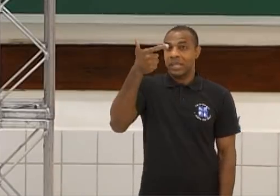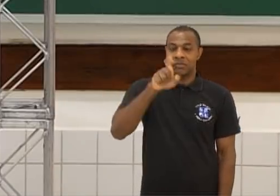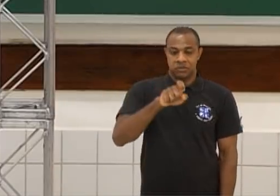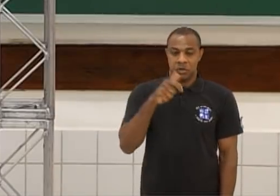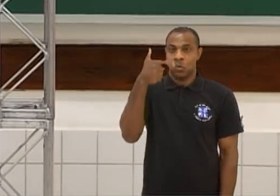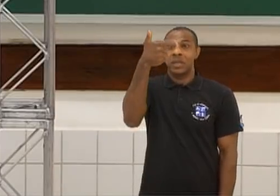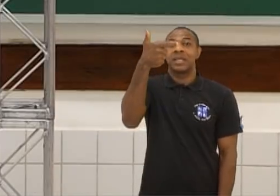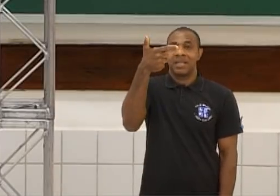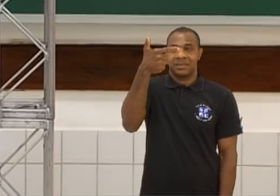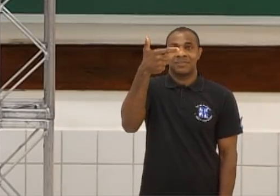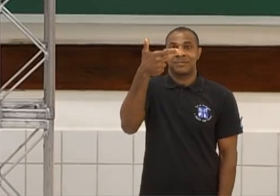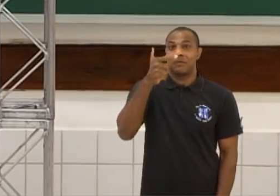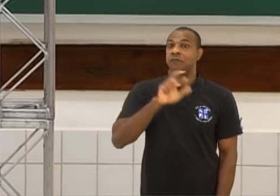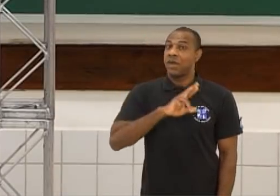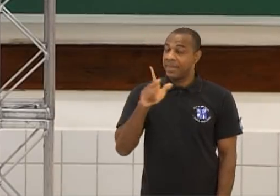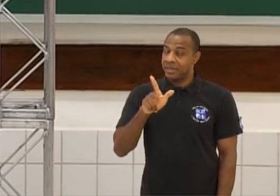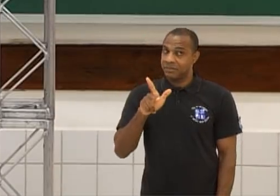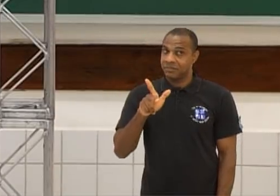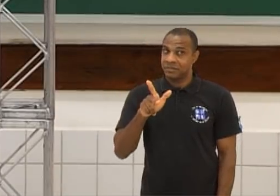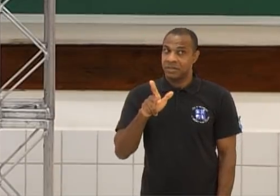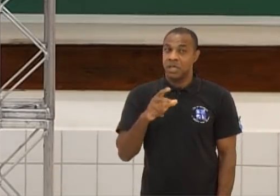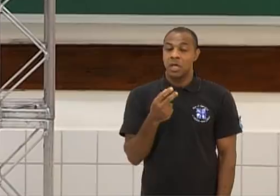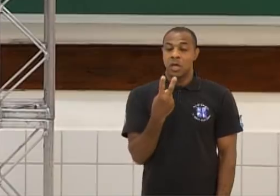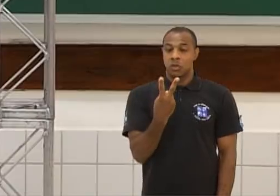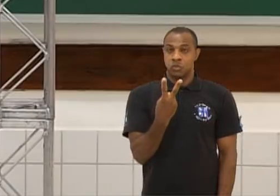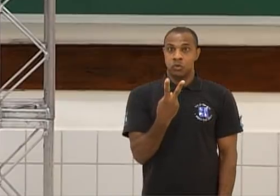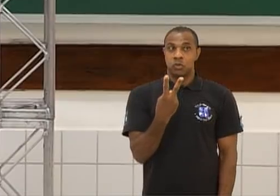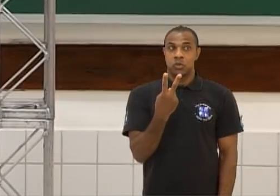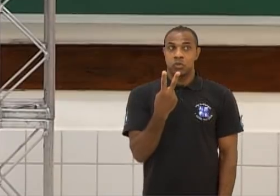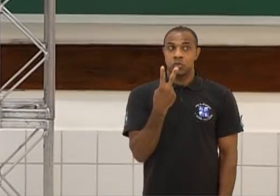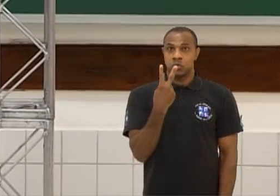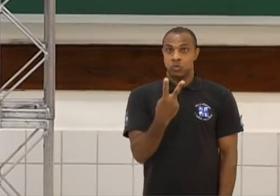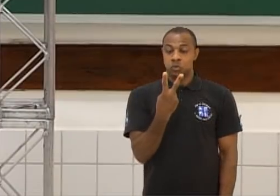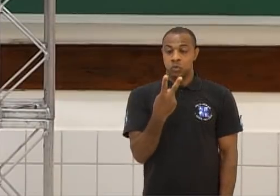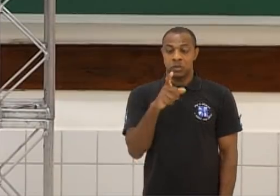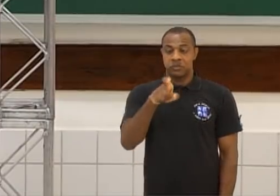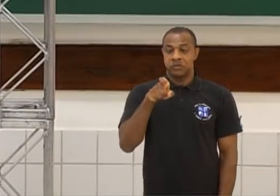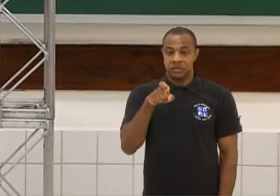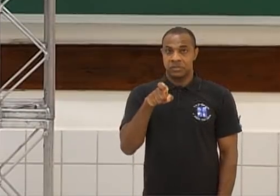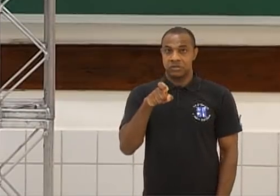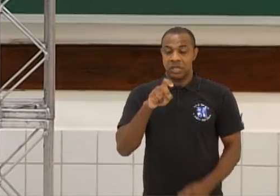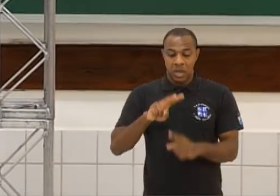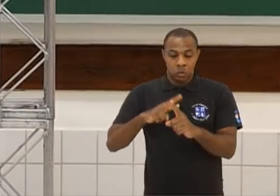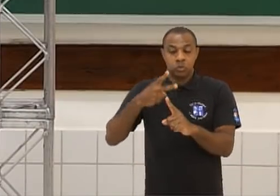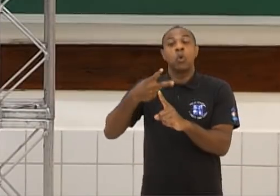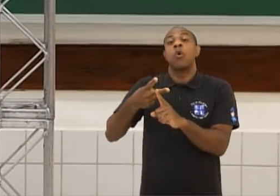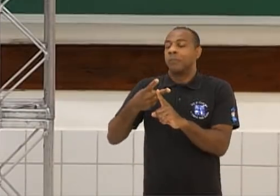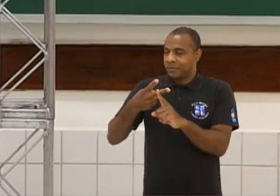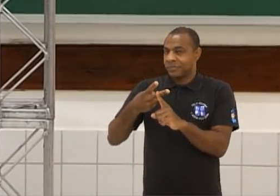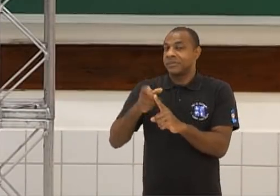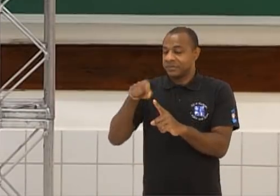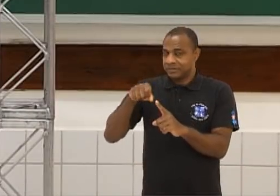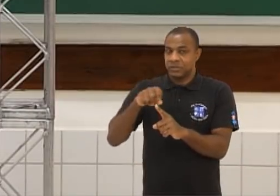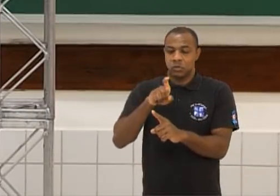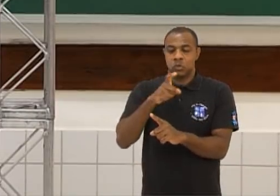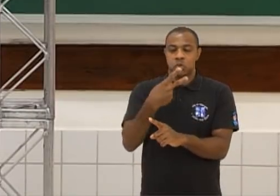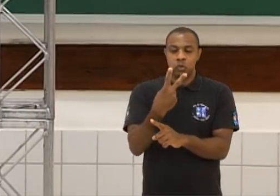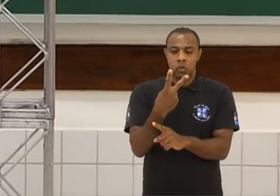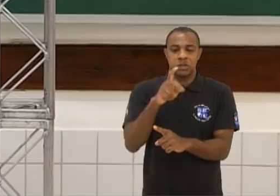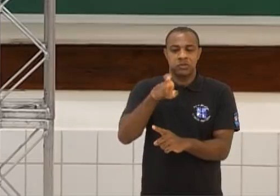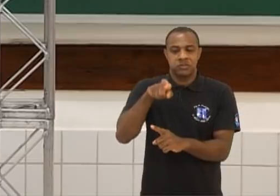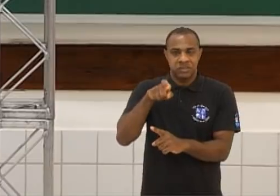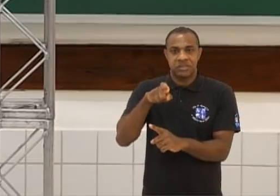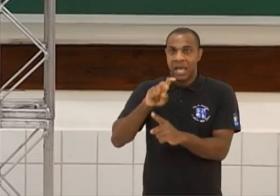quadrado, tá? E 2x significa dobro de alguma coisa, tá? 2 vezes o x. E sempre que eu tiver a